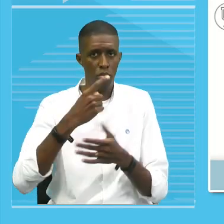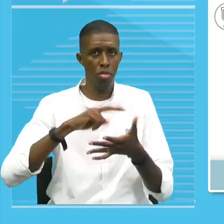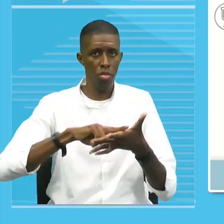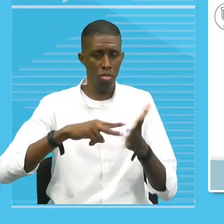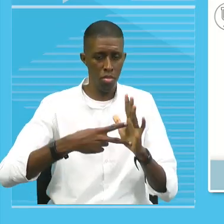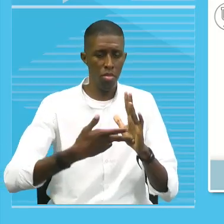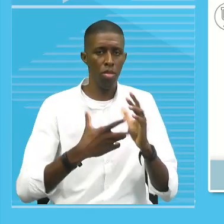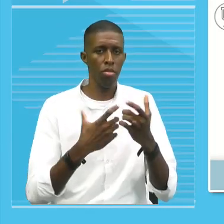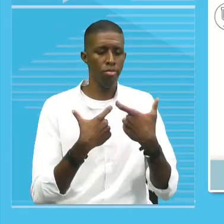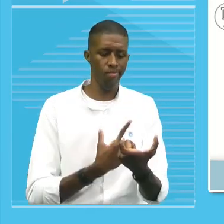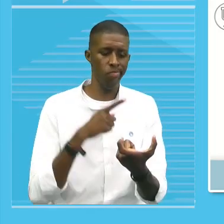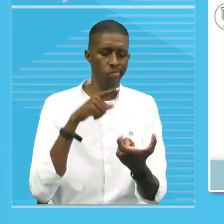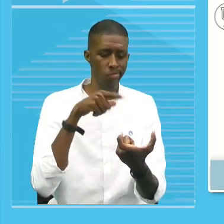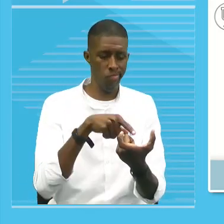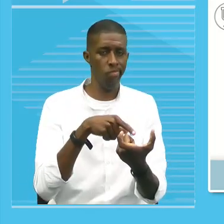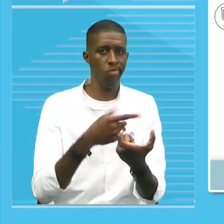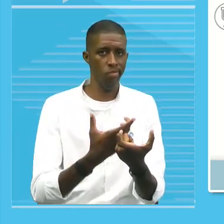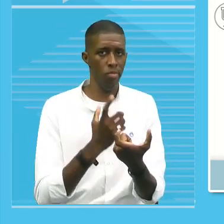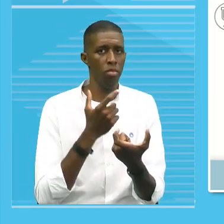então